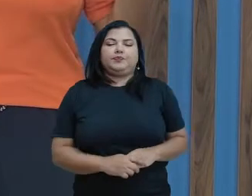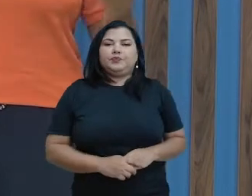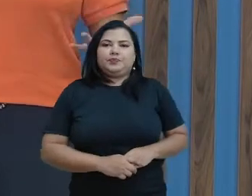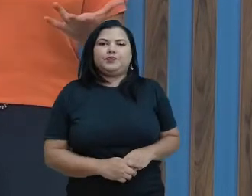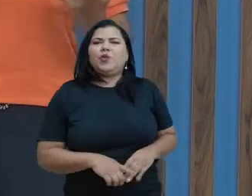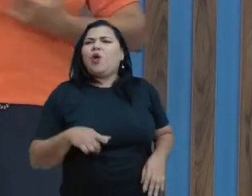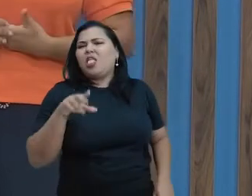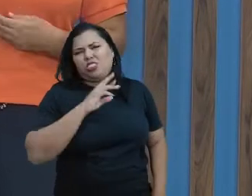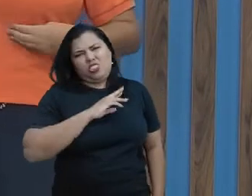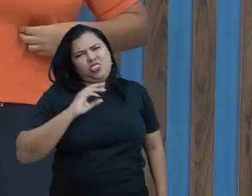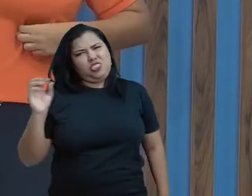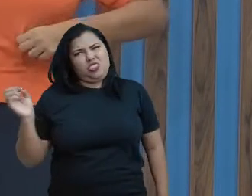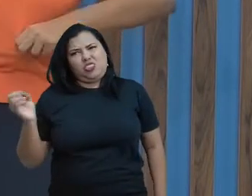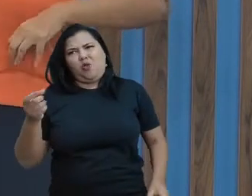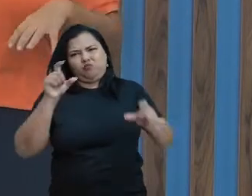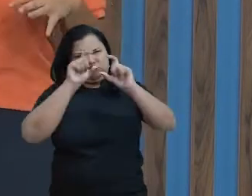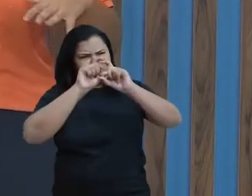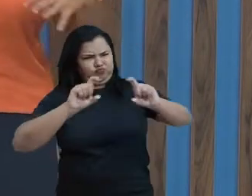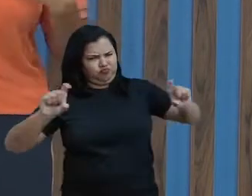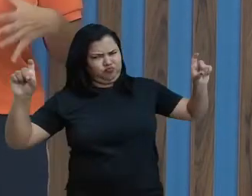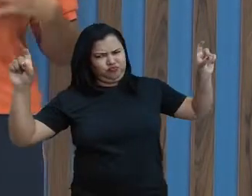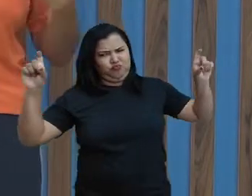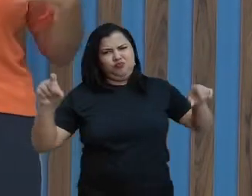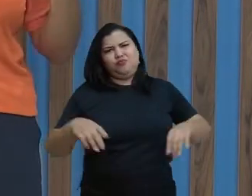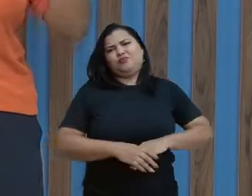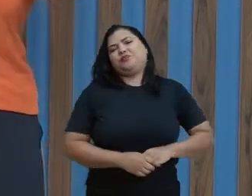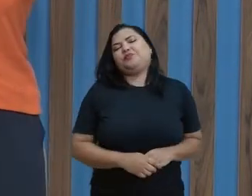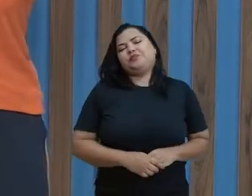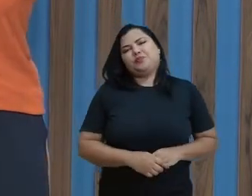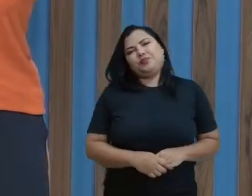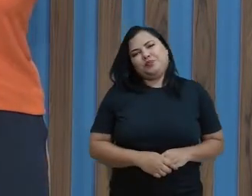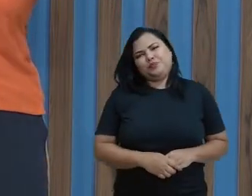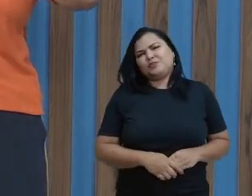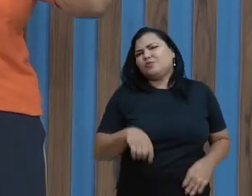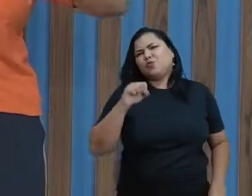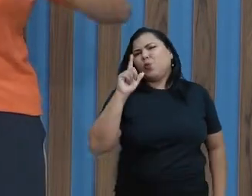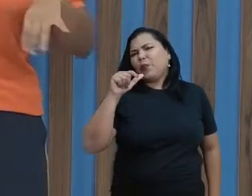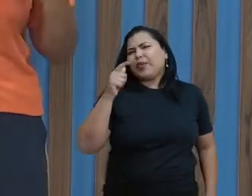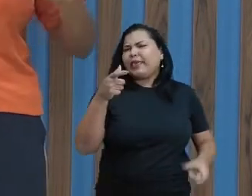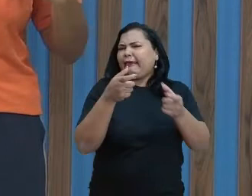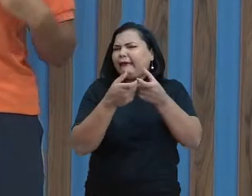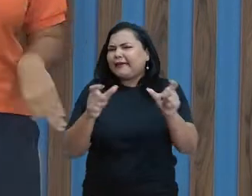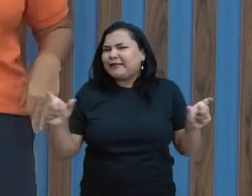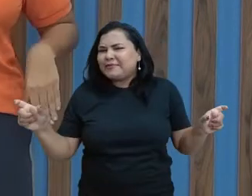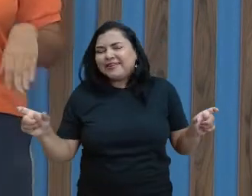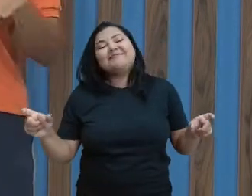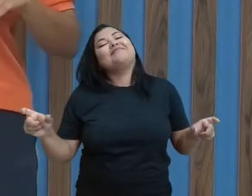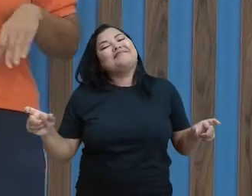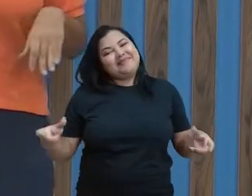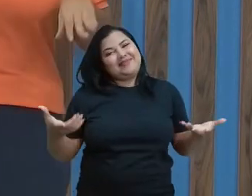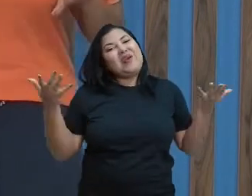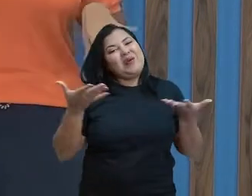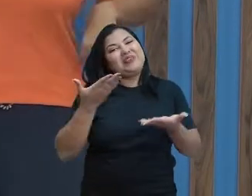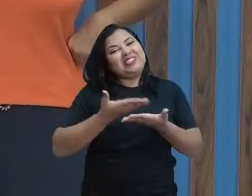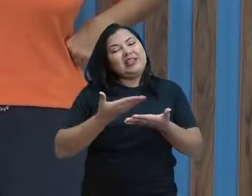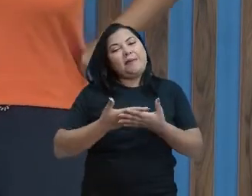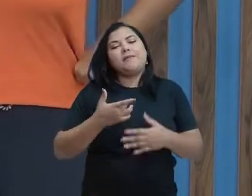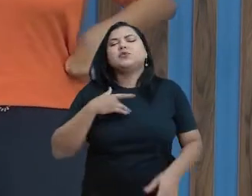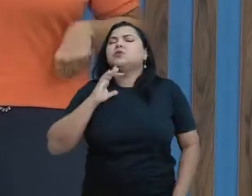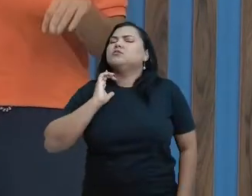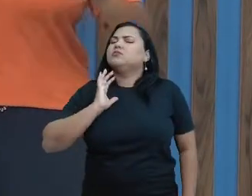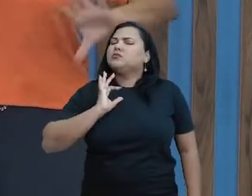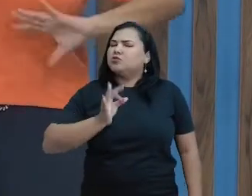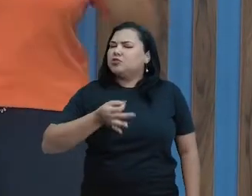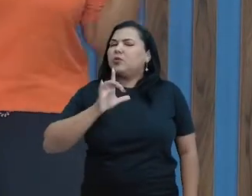é enorme, vocês já estão assim, ó, com faniquito, se coçando, porque é gramática, hoje é gramática. Mas eu tenho certeza